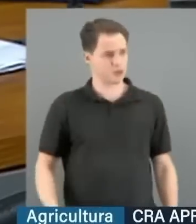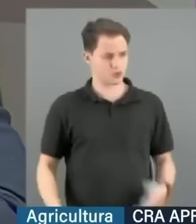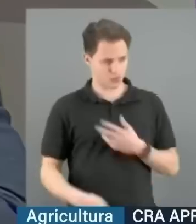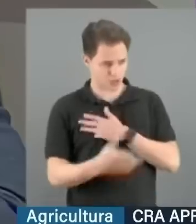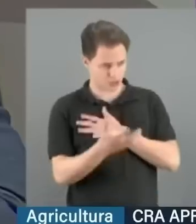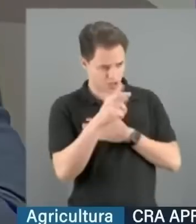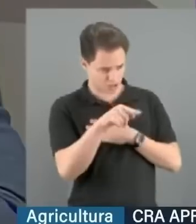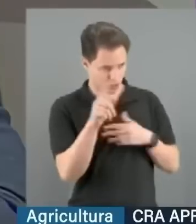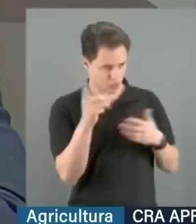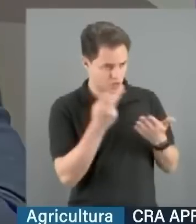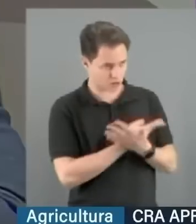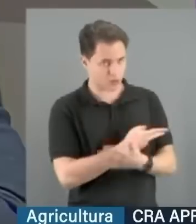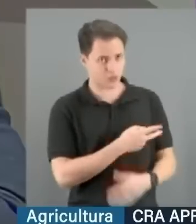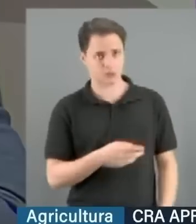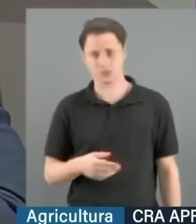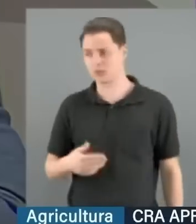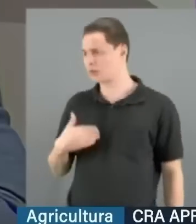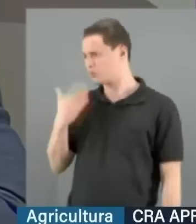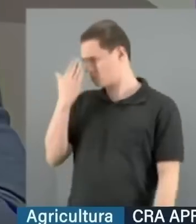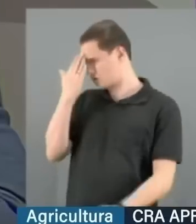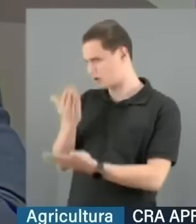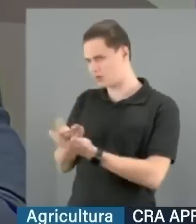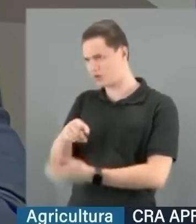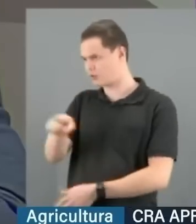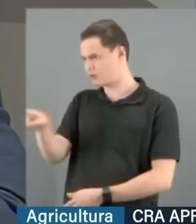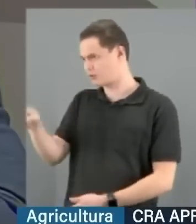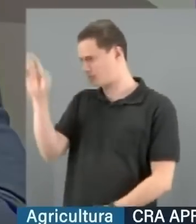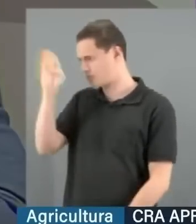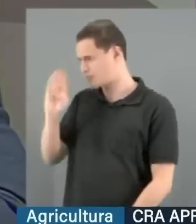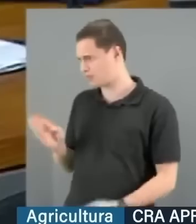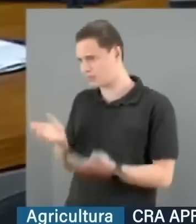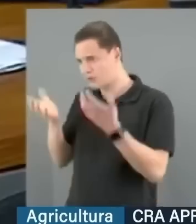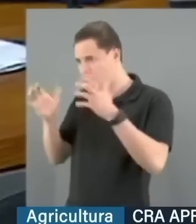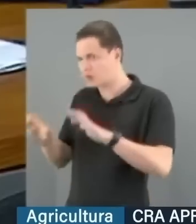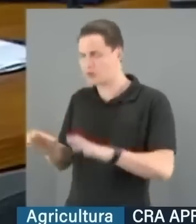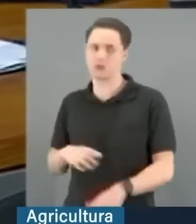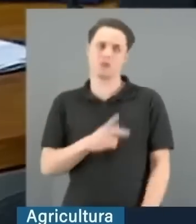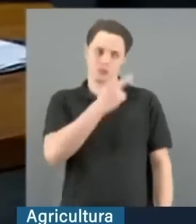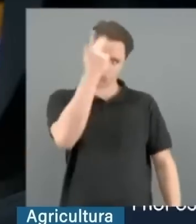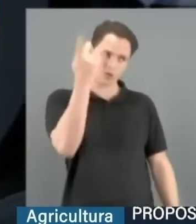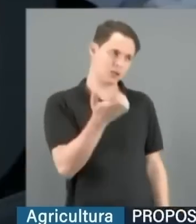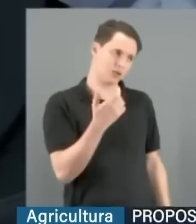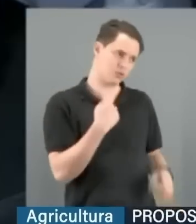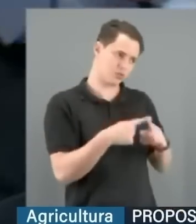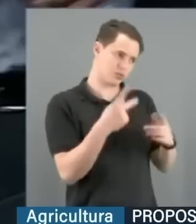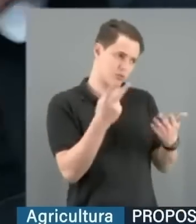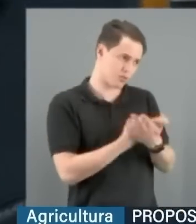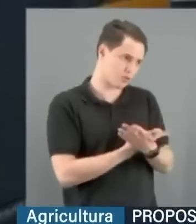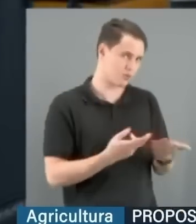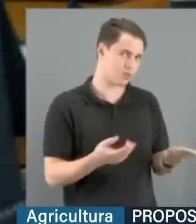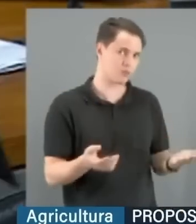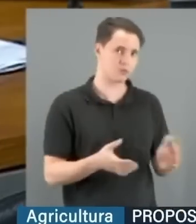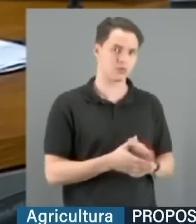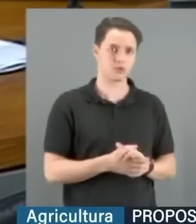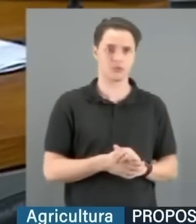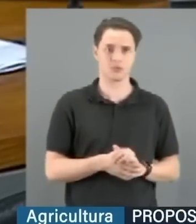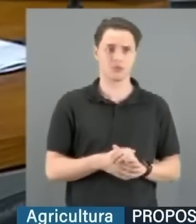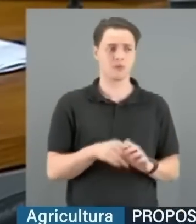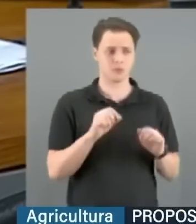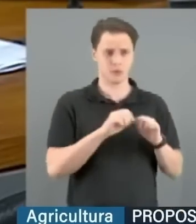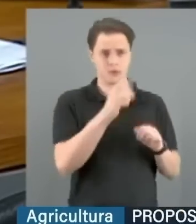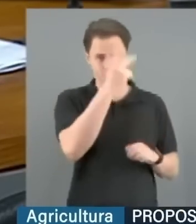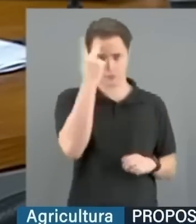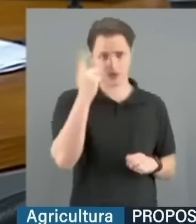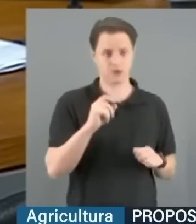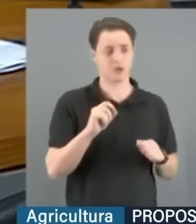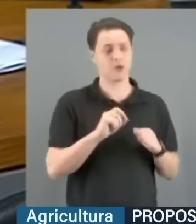acontecesse? Acredito que nenhum brasileiro quisesse que isso acontecesse. Alguém queria, porque aconteceu, como o brasileiro não queria? Tanto que fizeram.